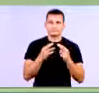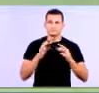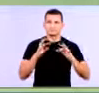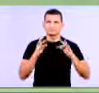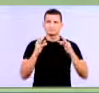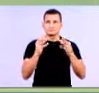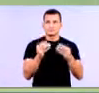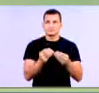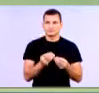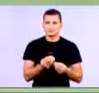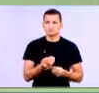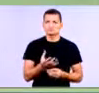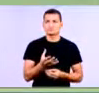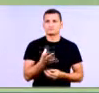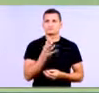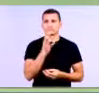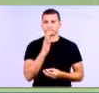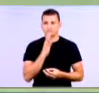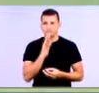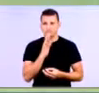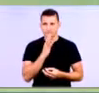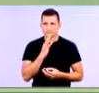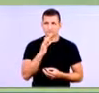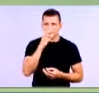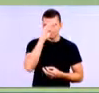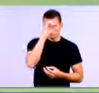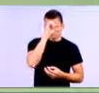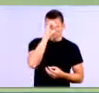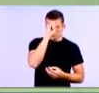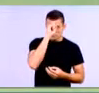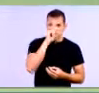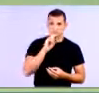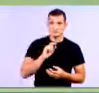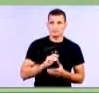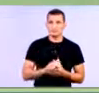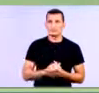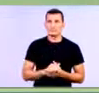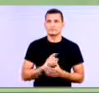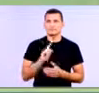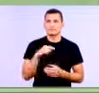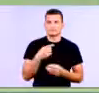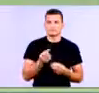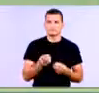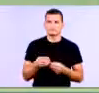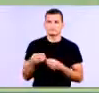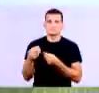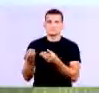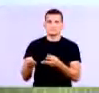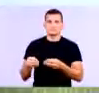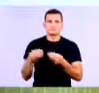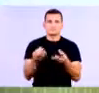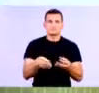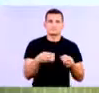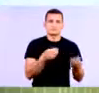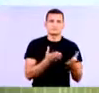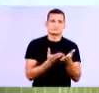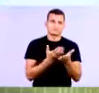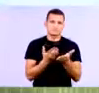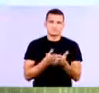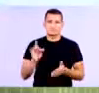tomassem conhecimento e foi entregue, digamos, um caderninho para cada um dos